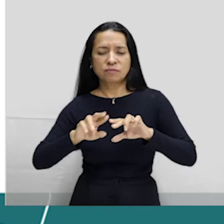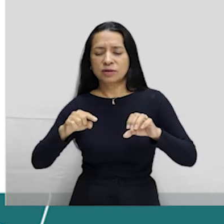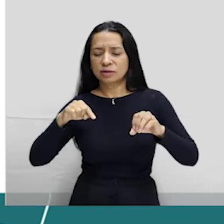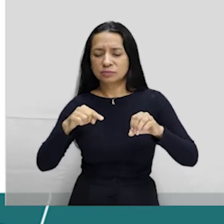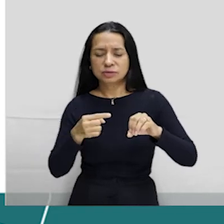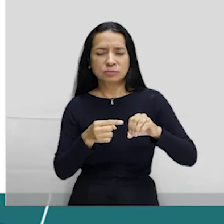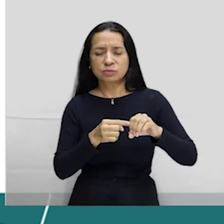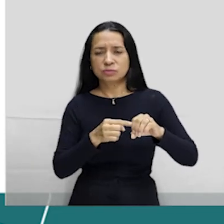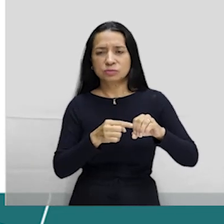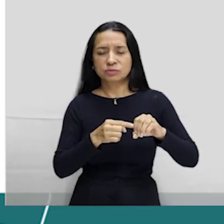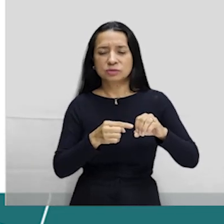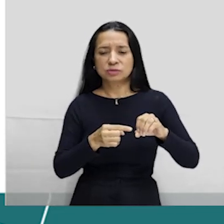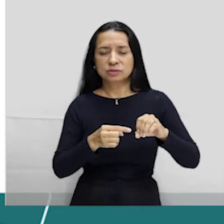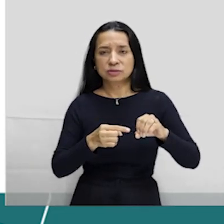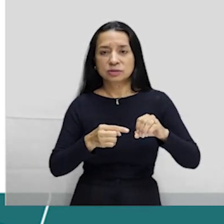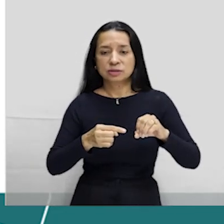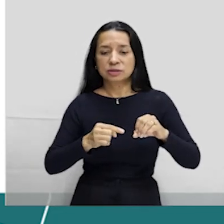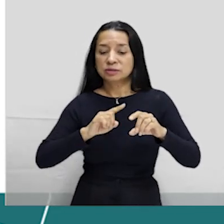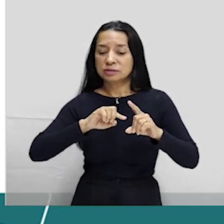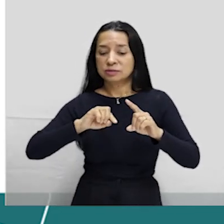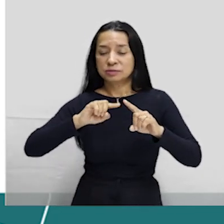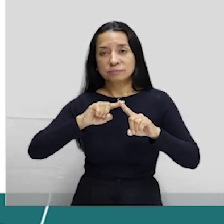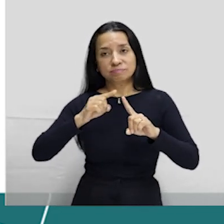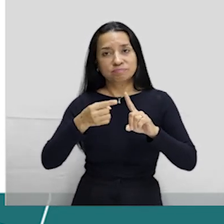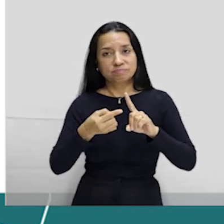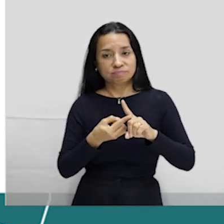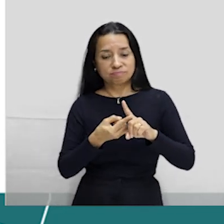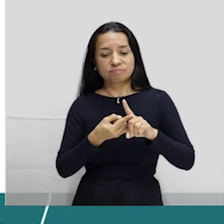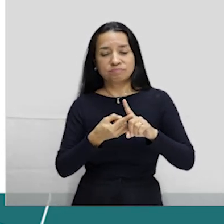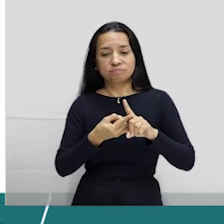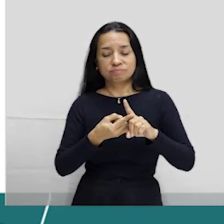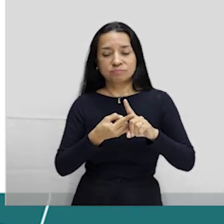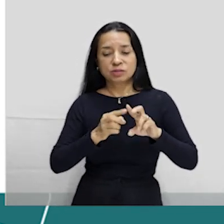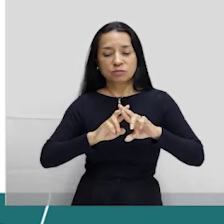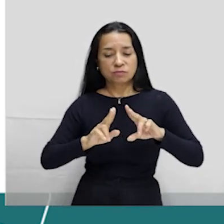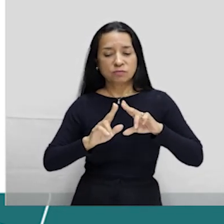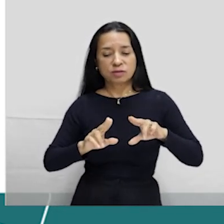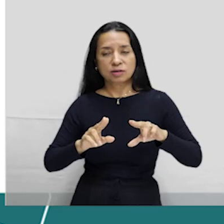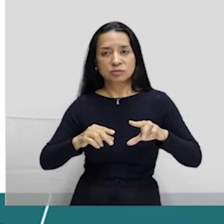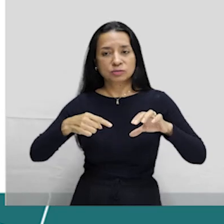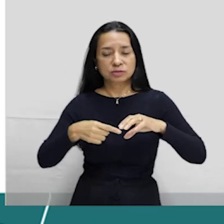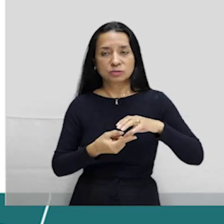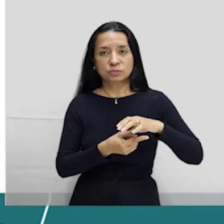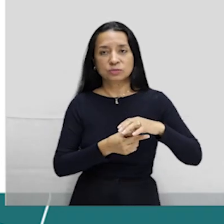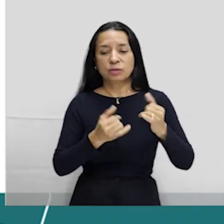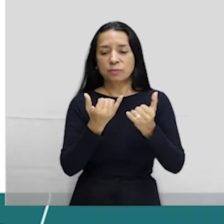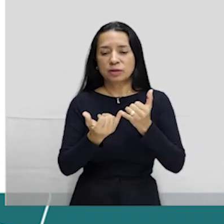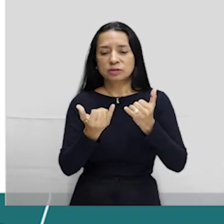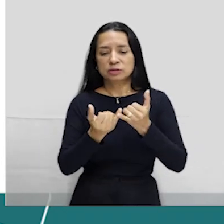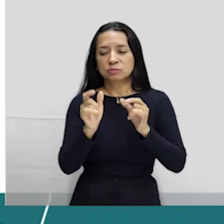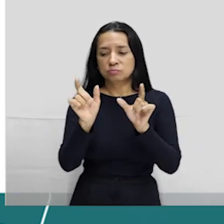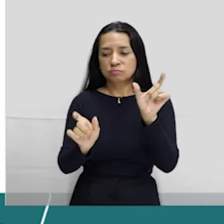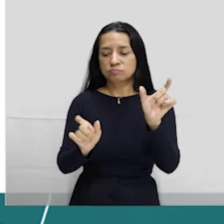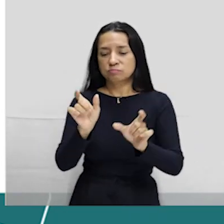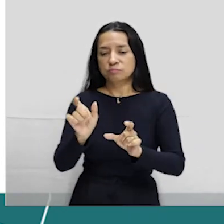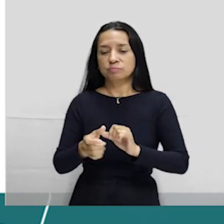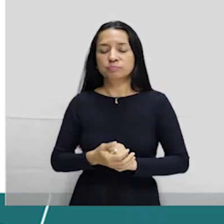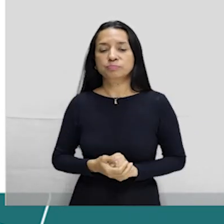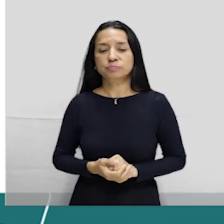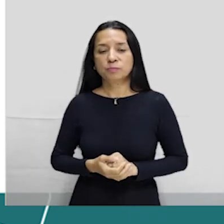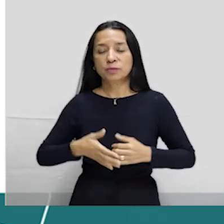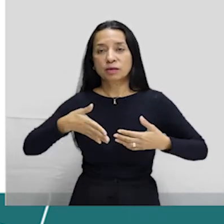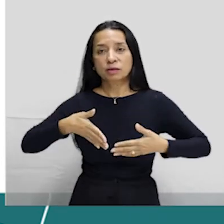vão dar origem a diversos tatus, que são muito parecidos entre si. Quando nascem duas ou mais crianças numa